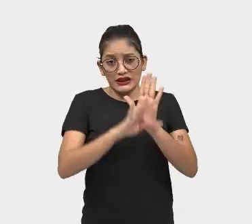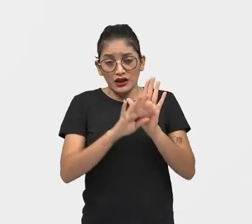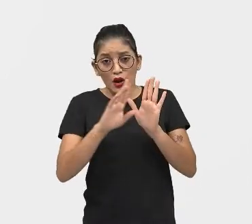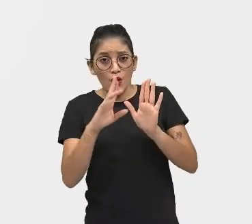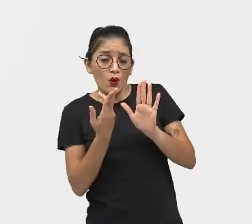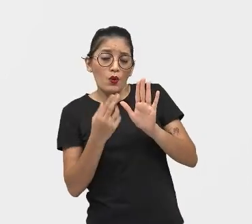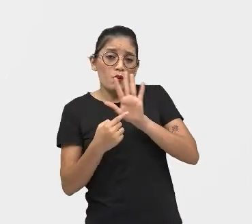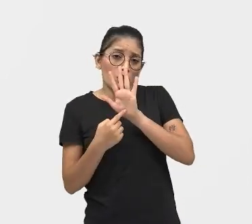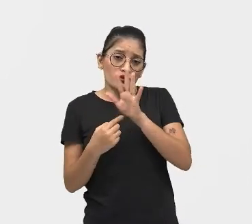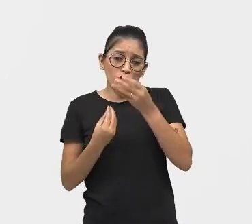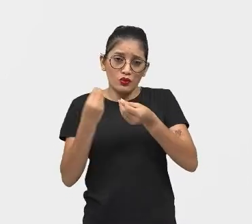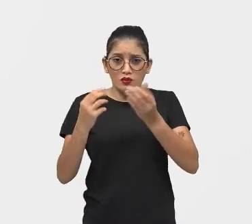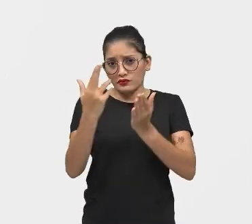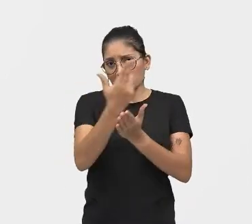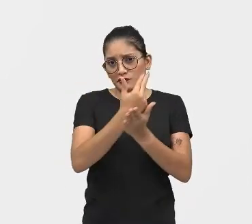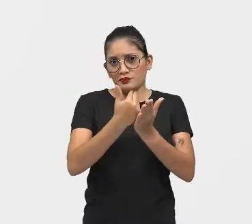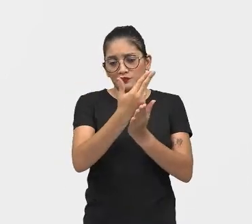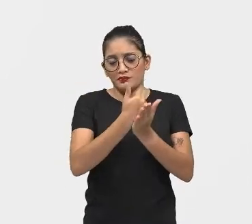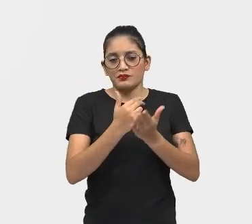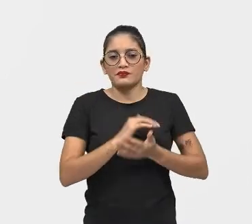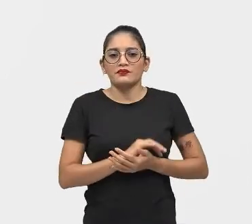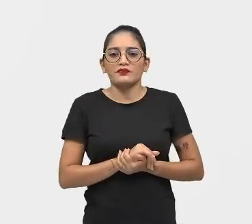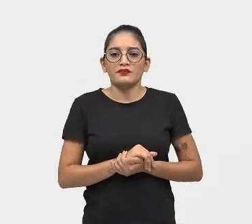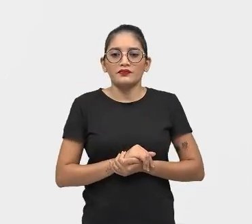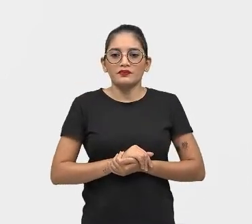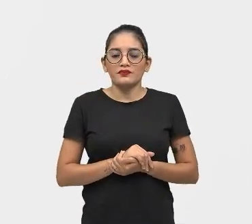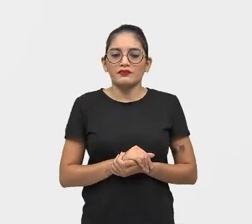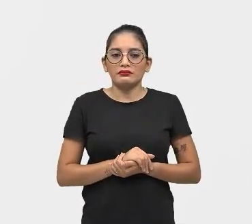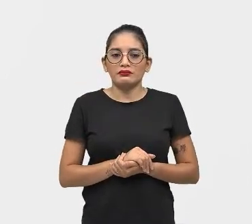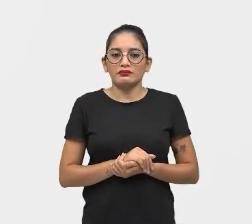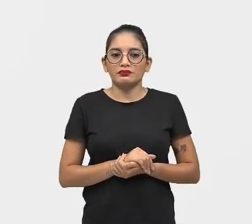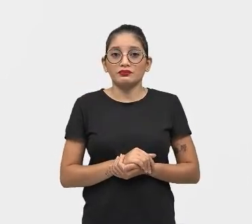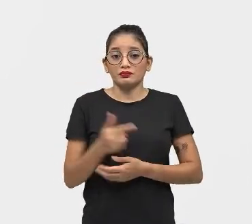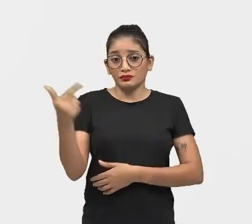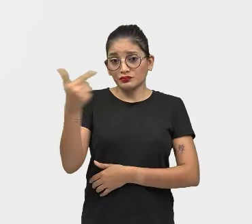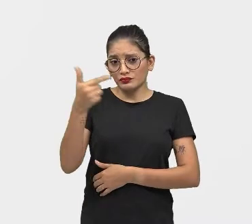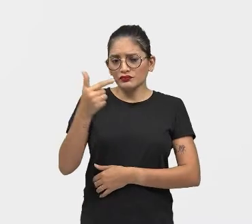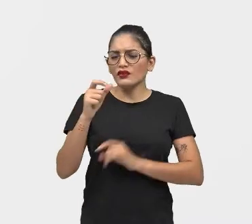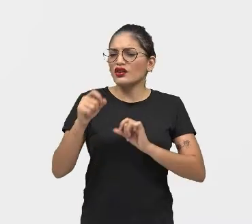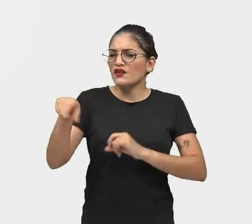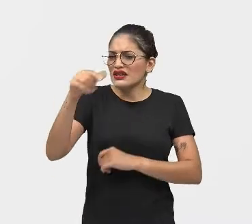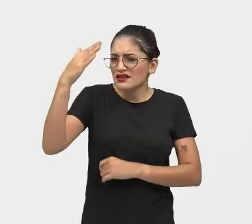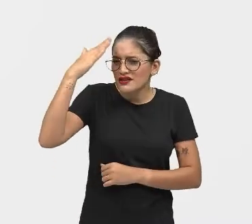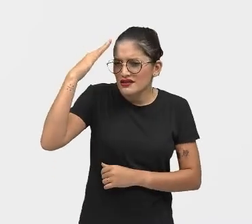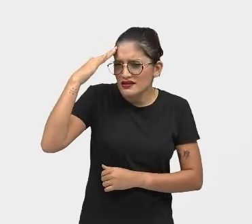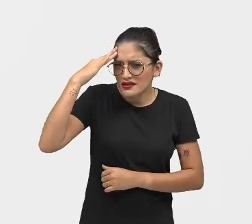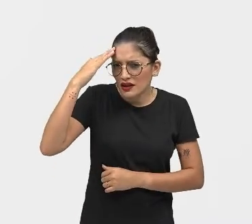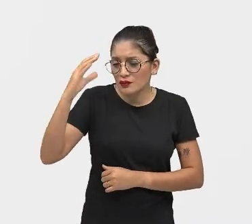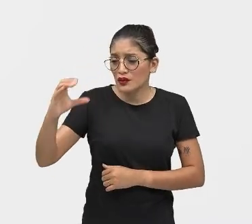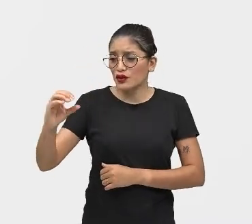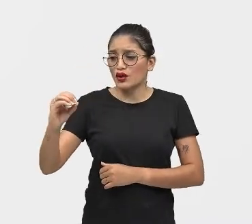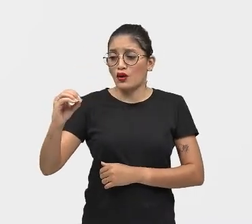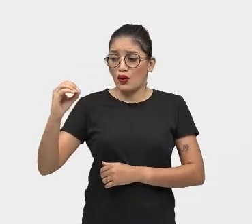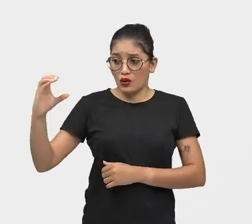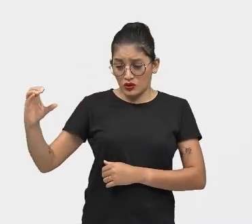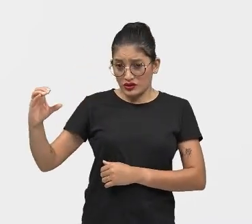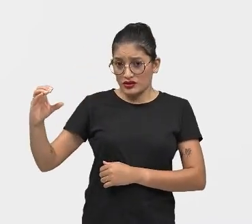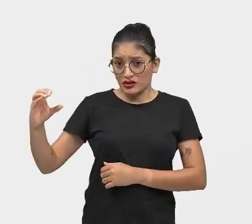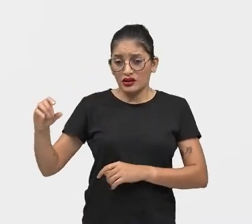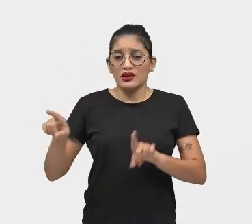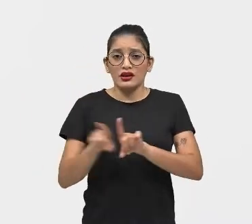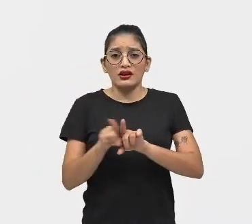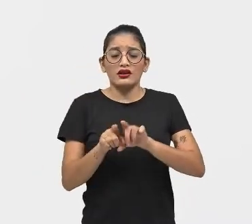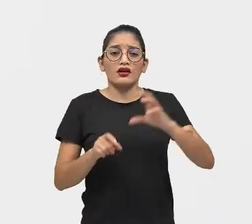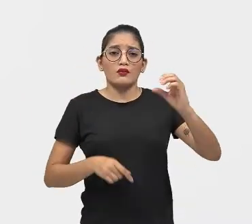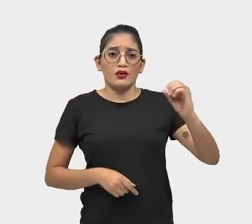então representar através de um desenho. O que você sabia sobre o Ocidente e o Oriente?